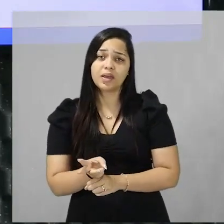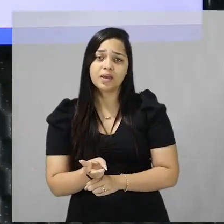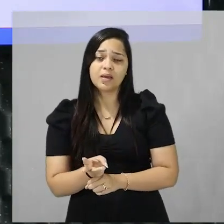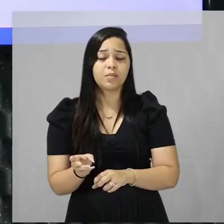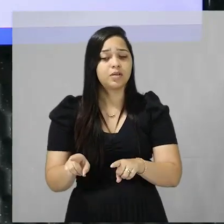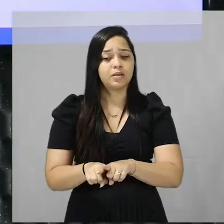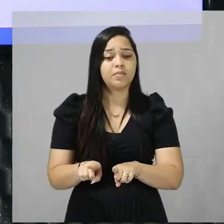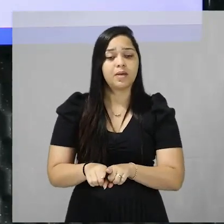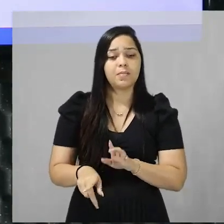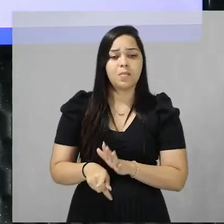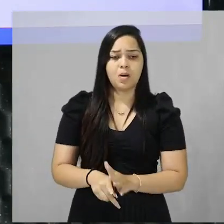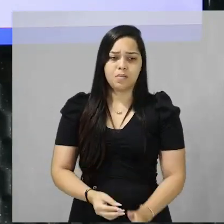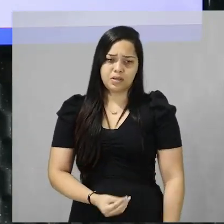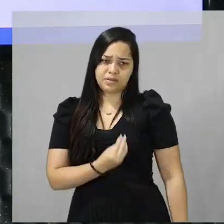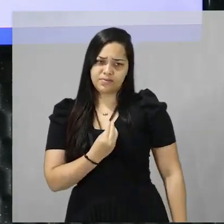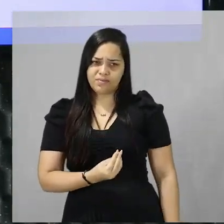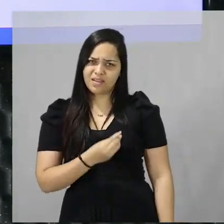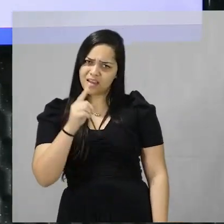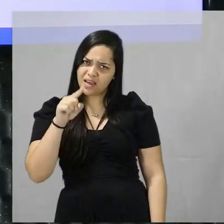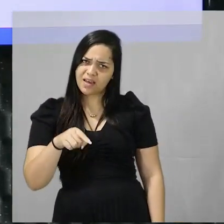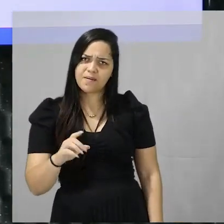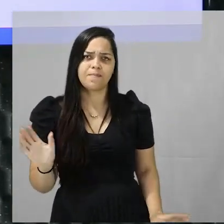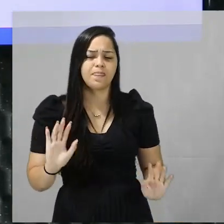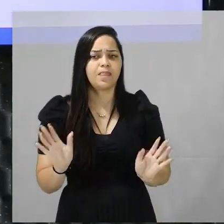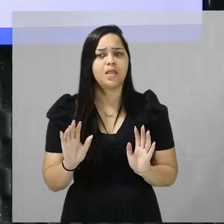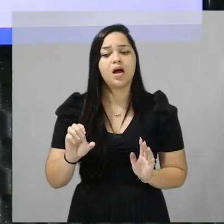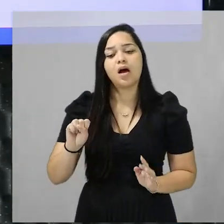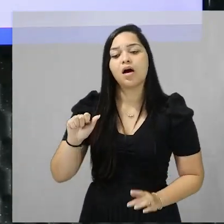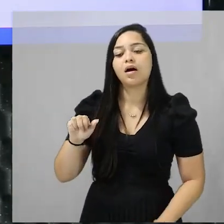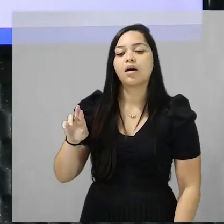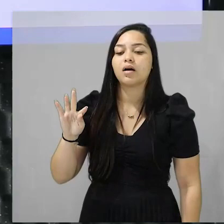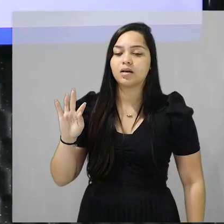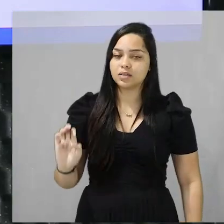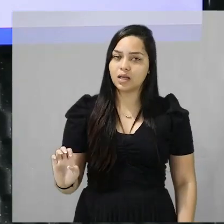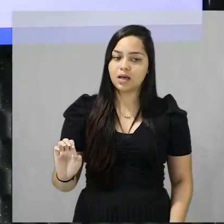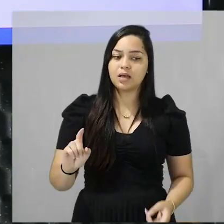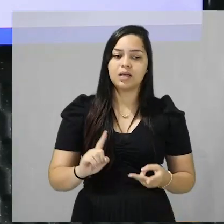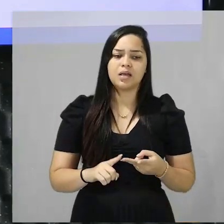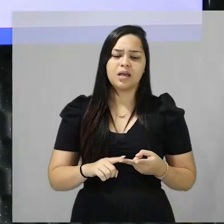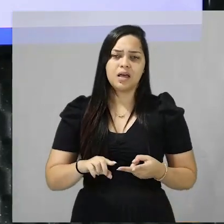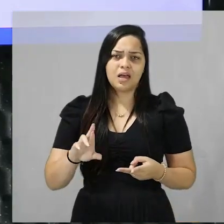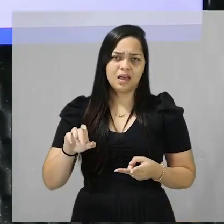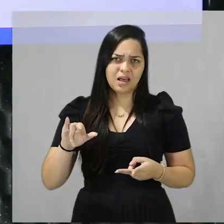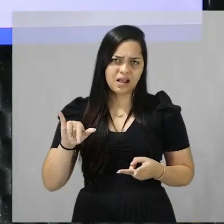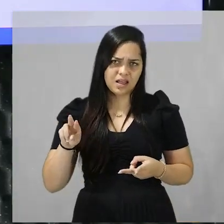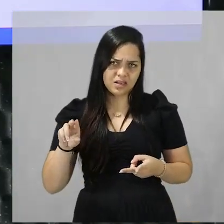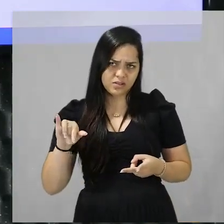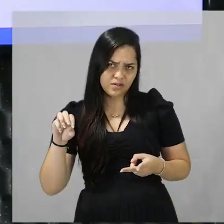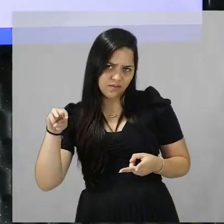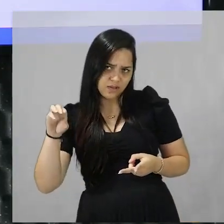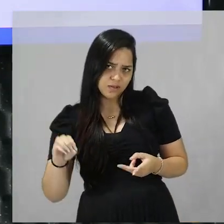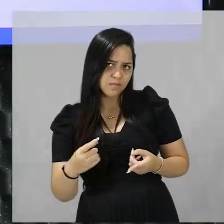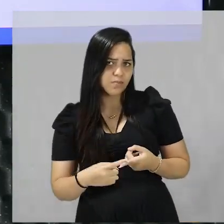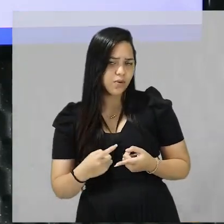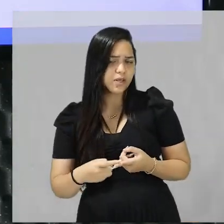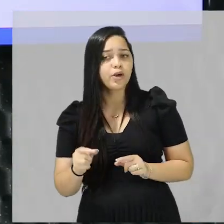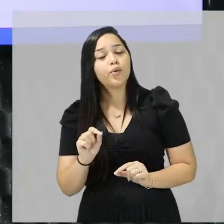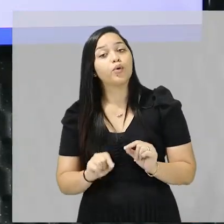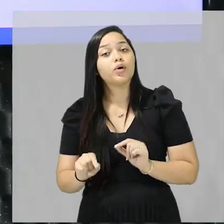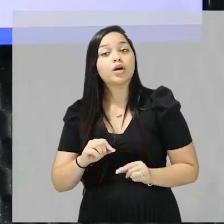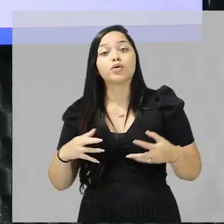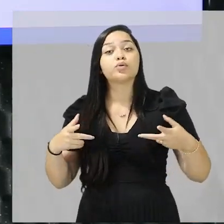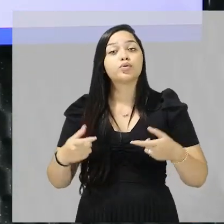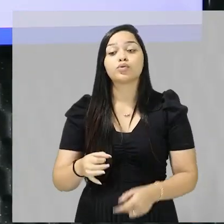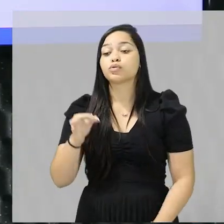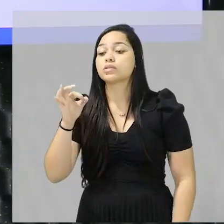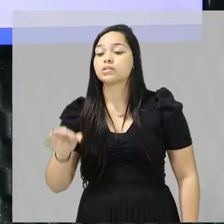o existencialismo? Não. Sartreano, existencialismo. Relativismo? Também não, porque senão de qualquer forma estaria tudo